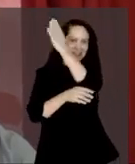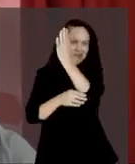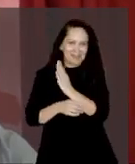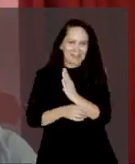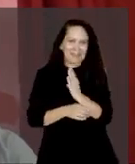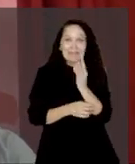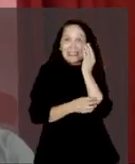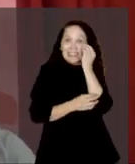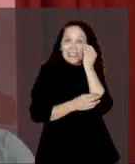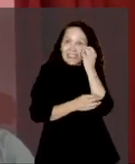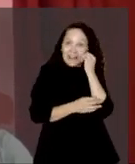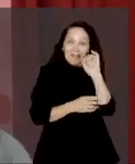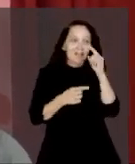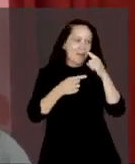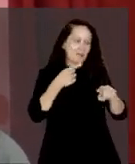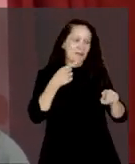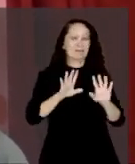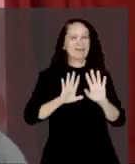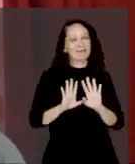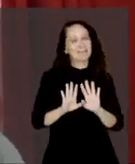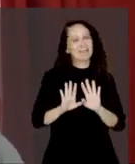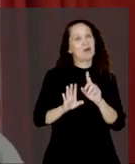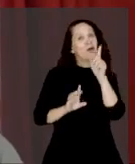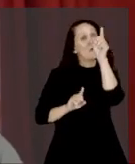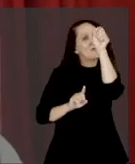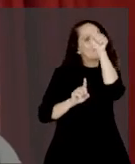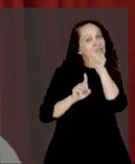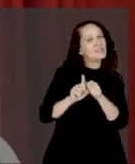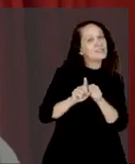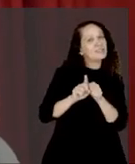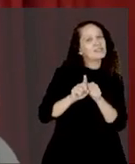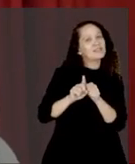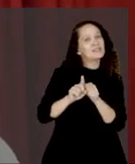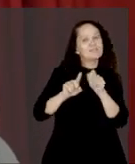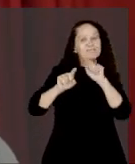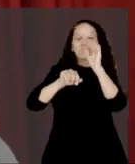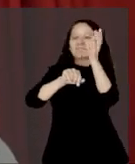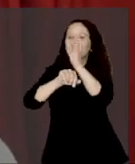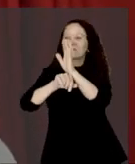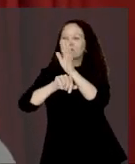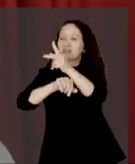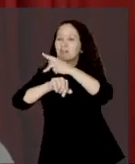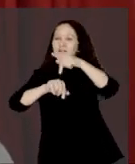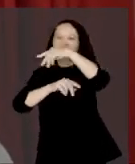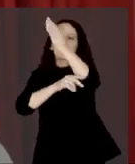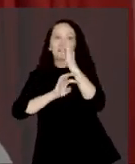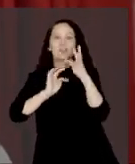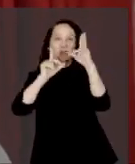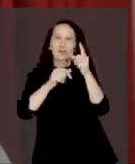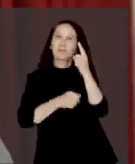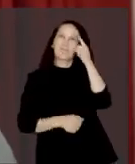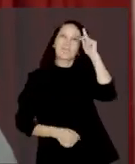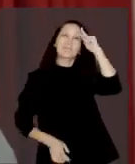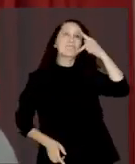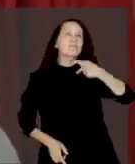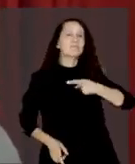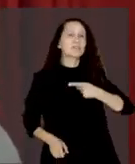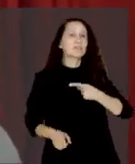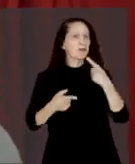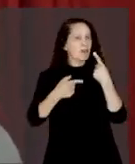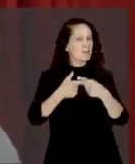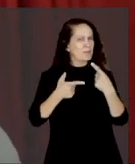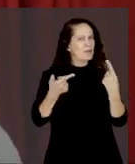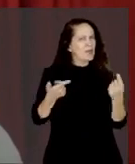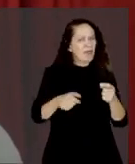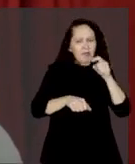ser momento melhor e mais preciso para a história de Marighella. A verdadeira história desses homens e mulheres está sendo